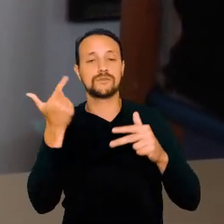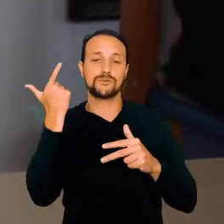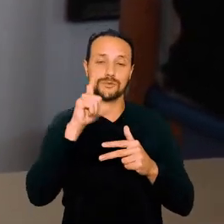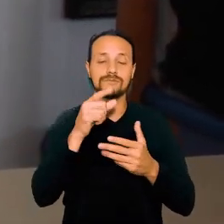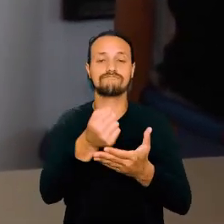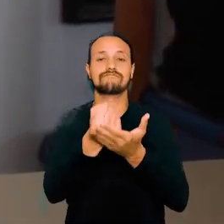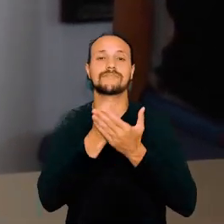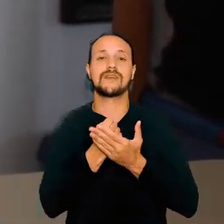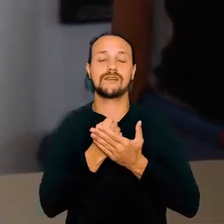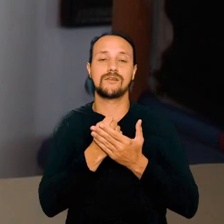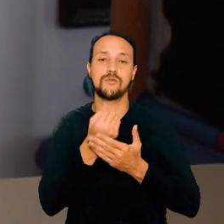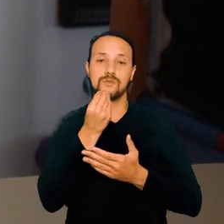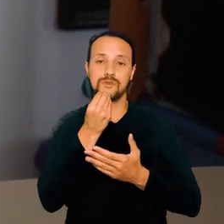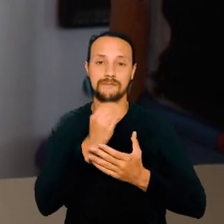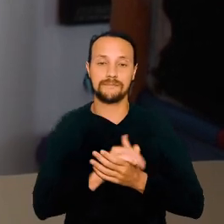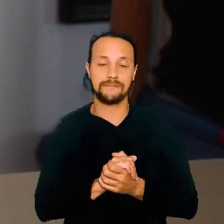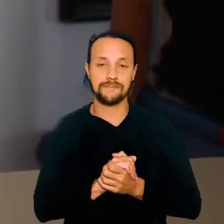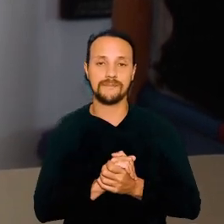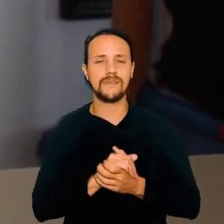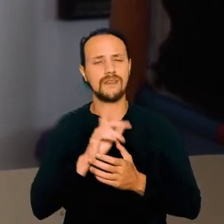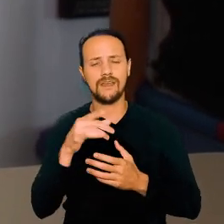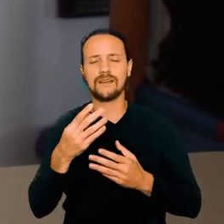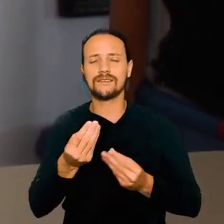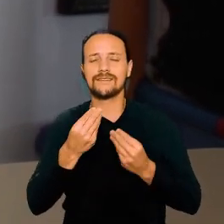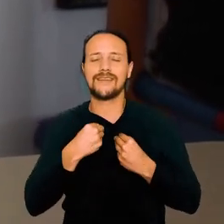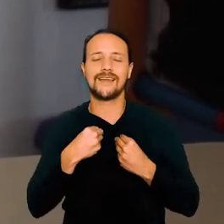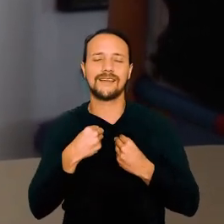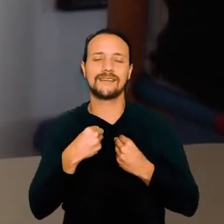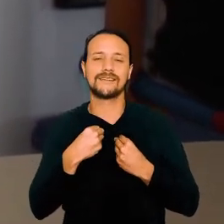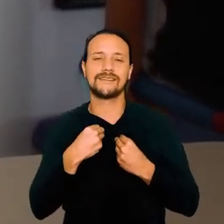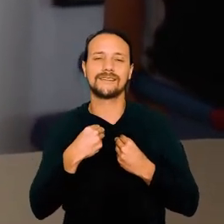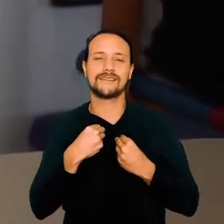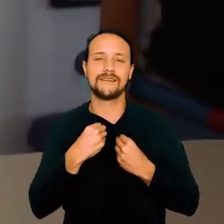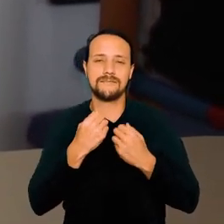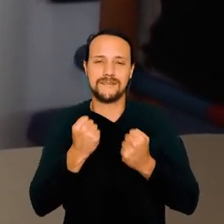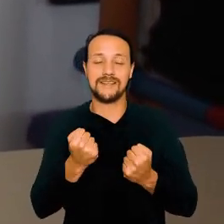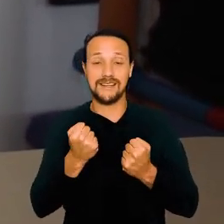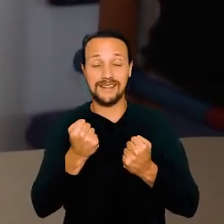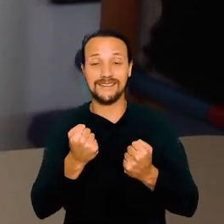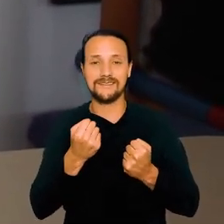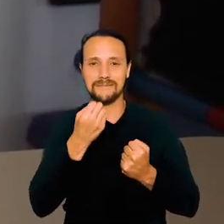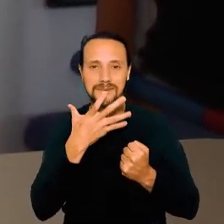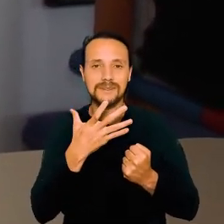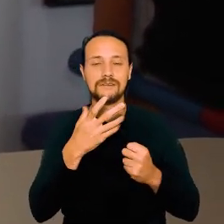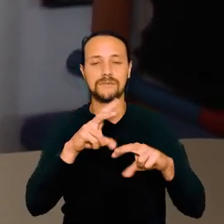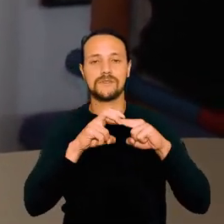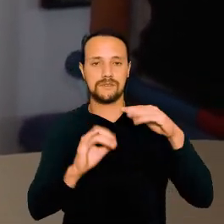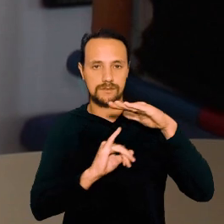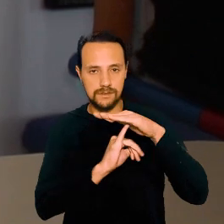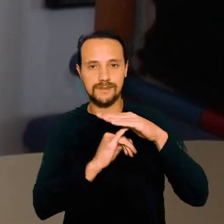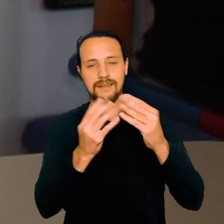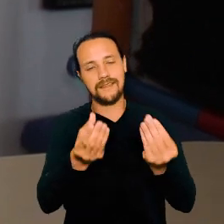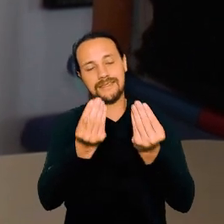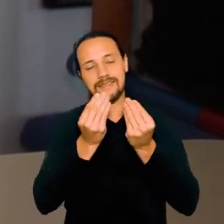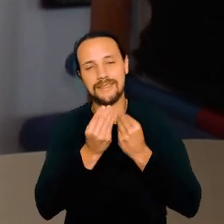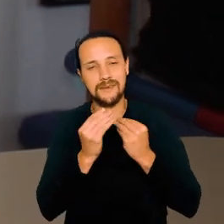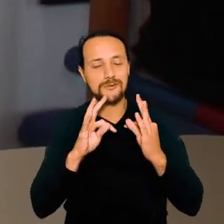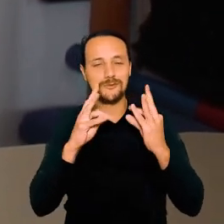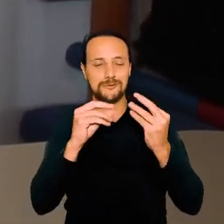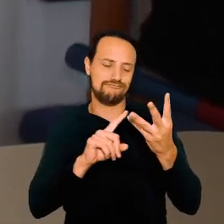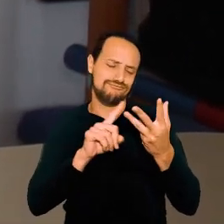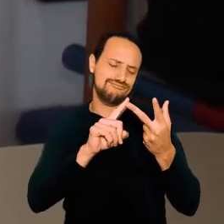membros superiores, dos dedos, das mãos, e com tudo isso lá no fortalecimento de vínculo, eu